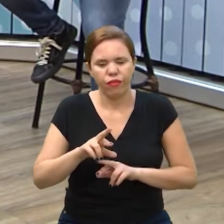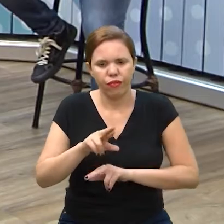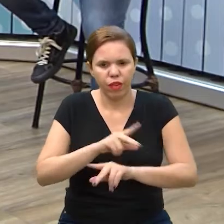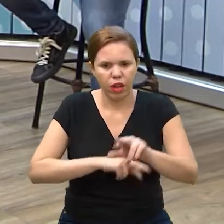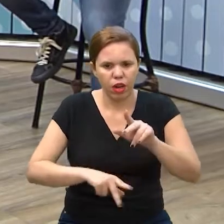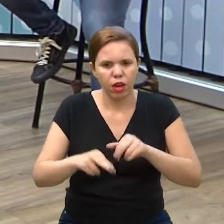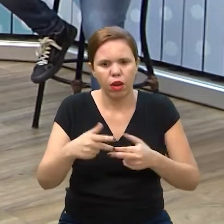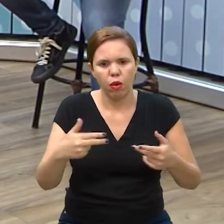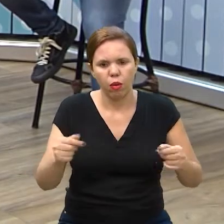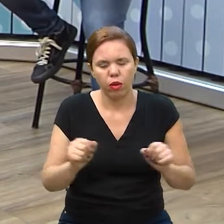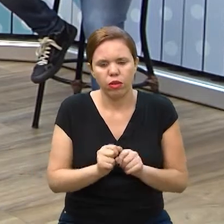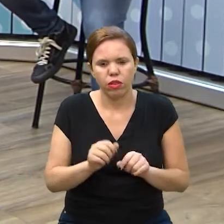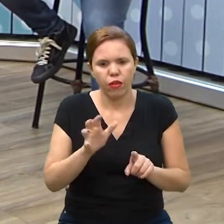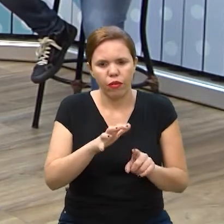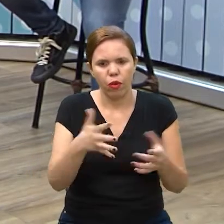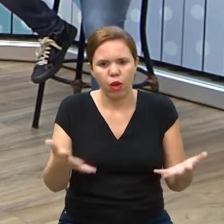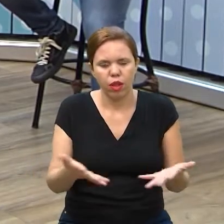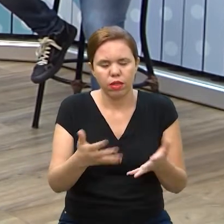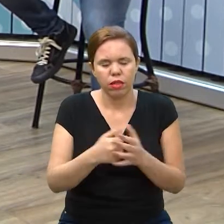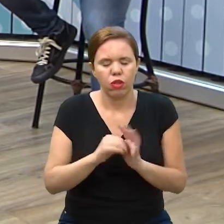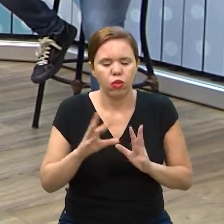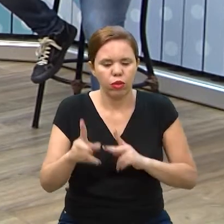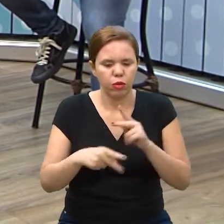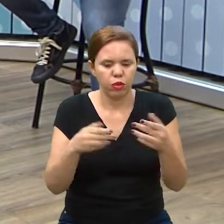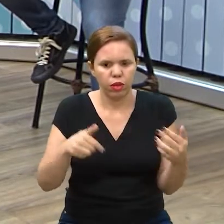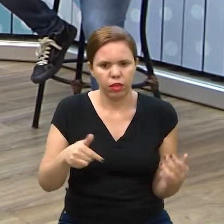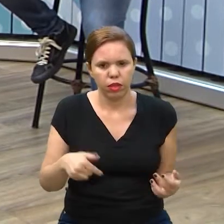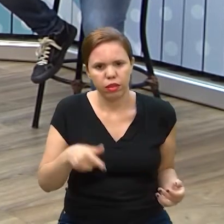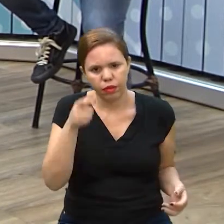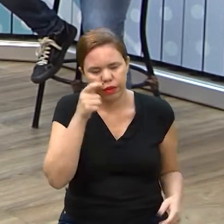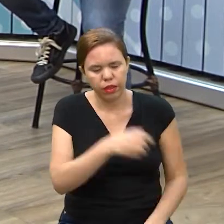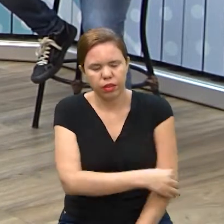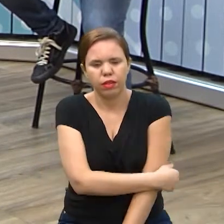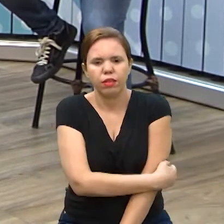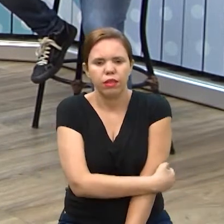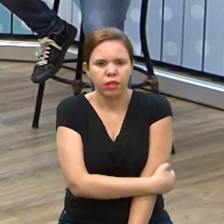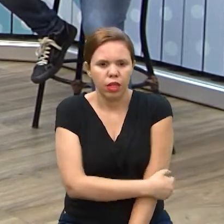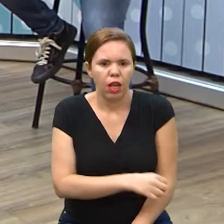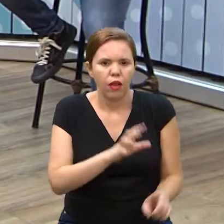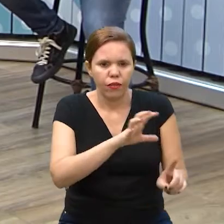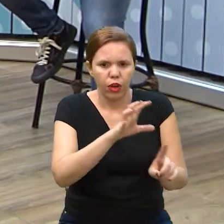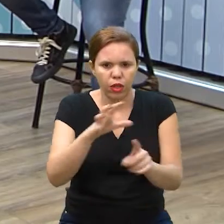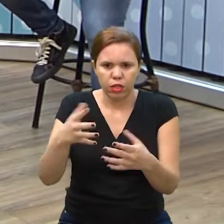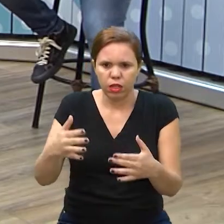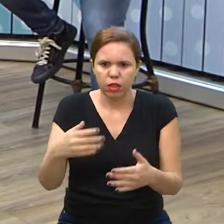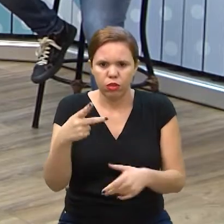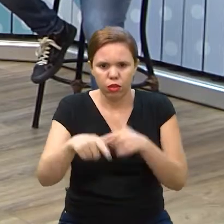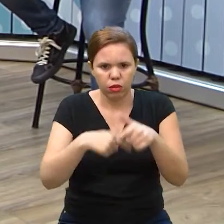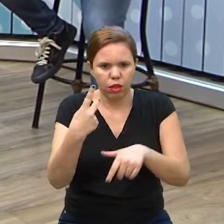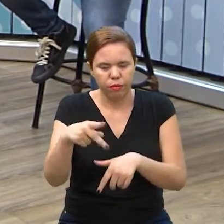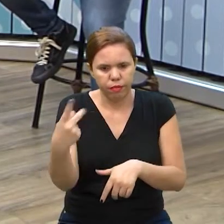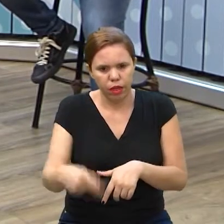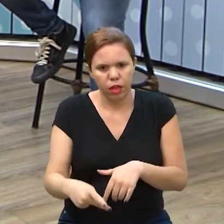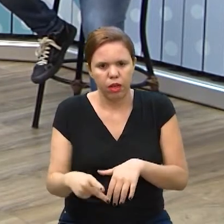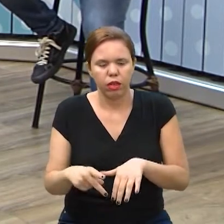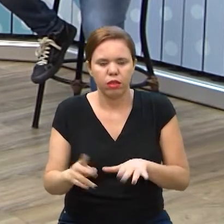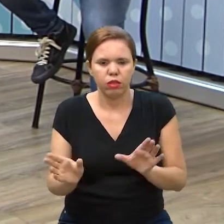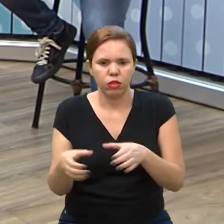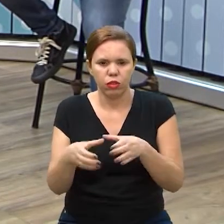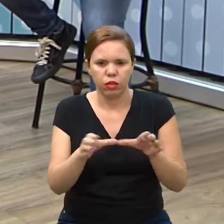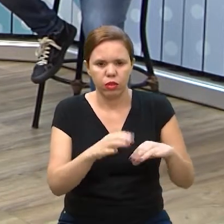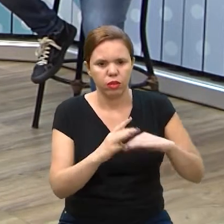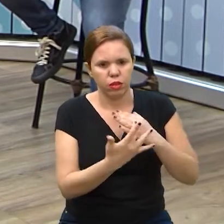de influência, né? Ondas de influências. Todo mundo aqui, todo mundo que está assistindo exerce influência em algum nível na sua rede, né? Na